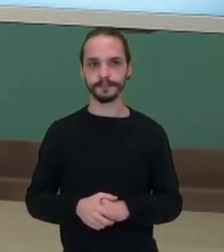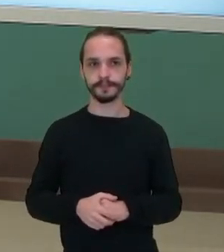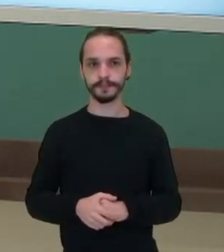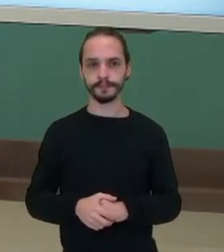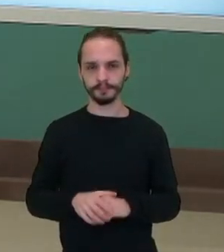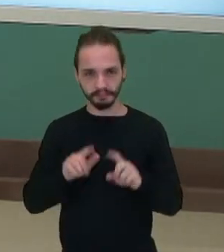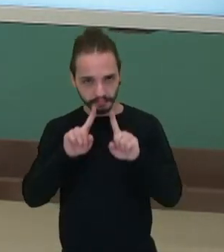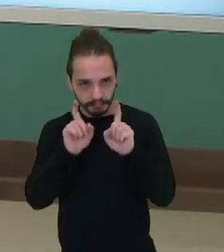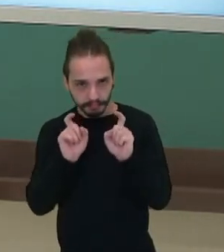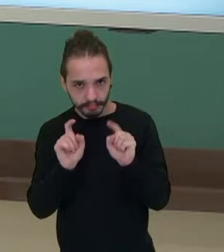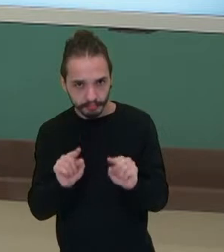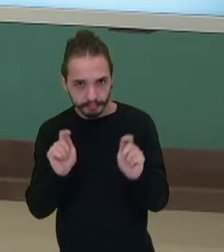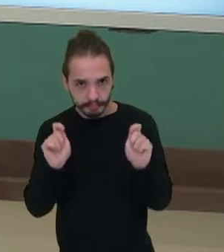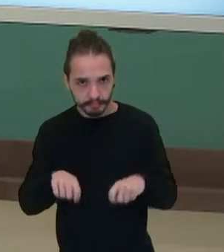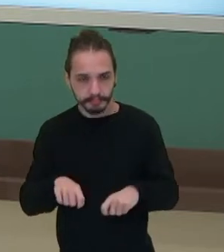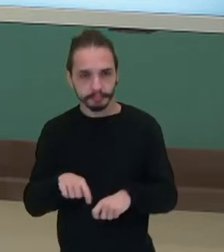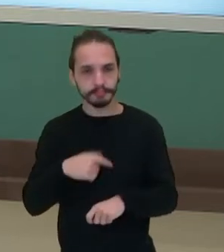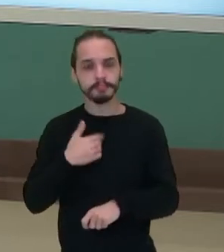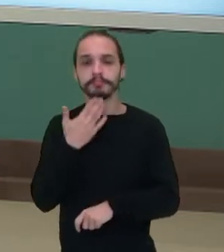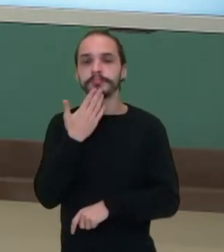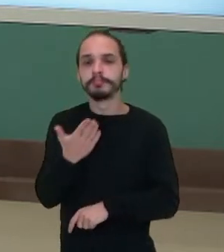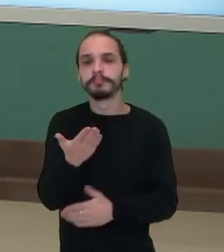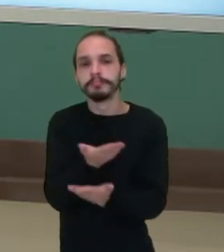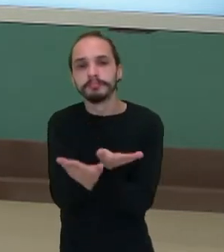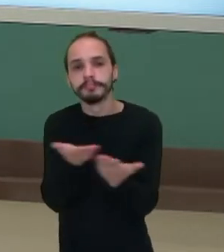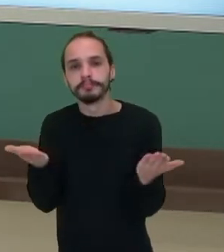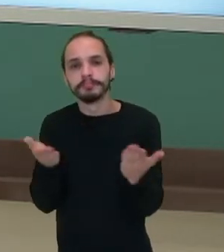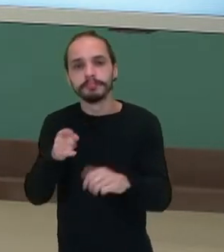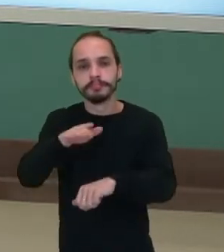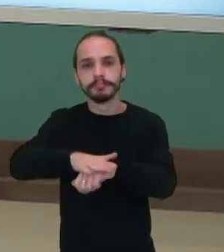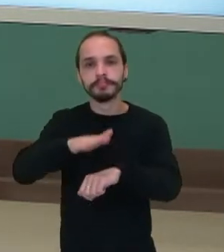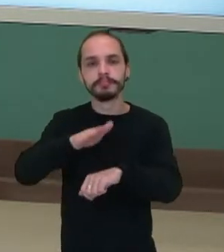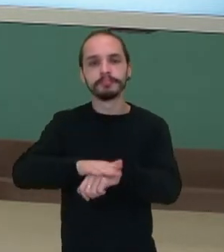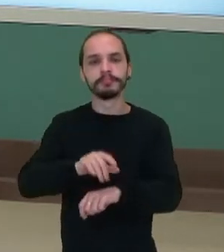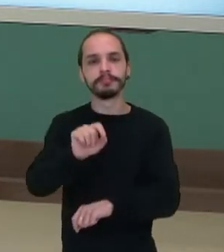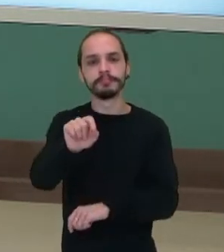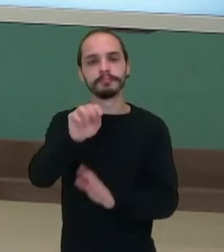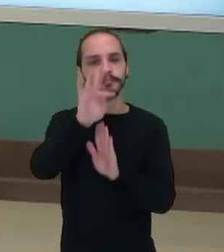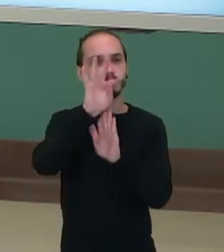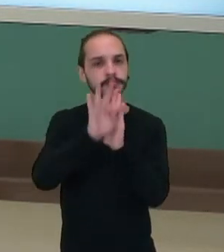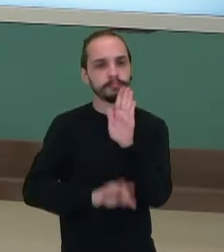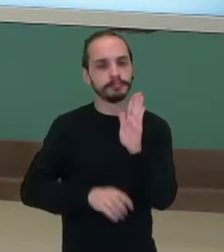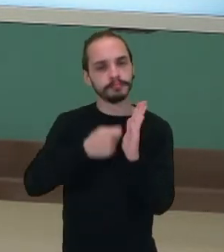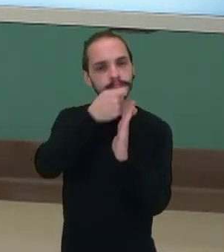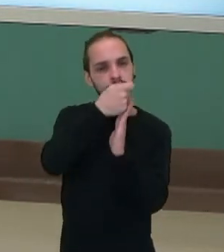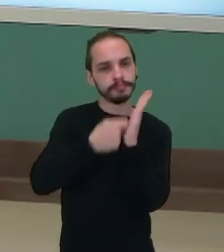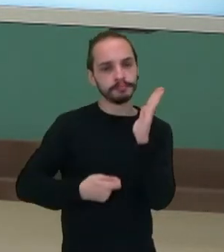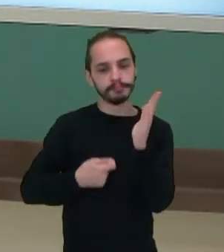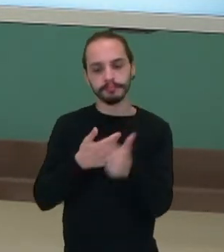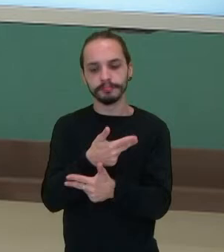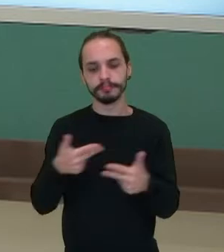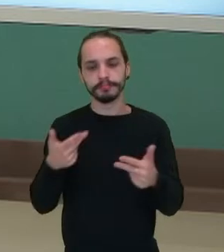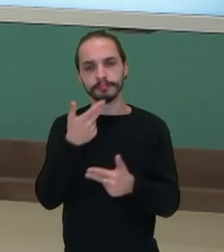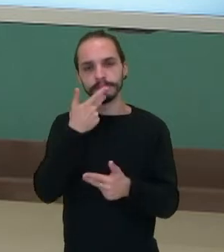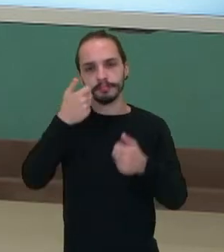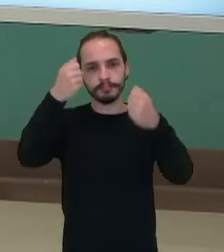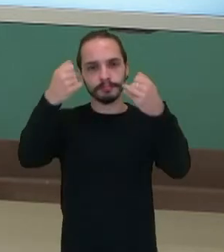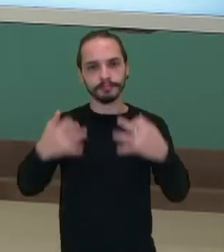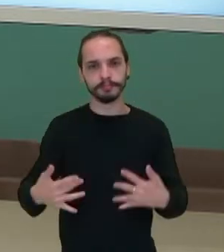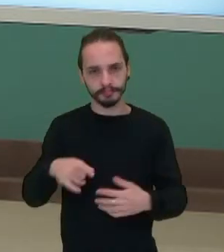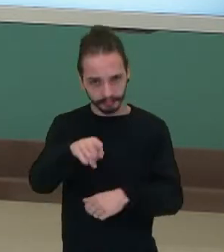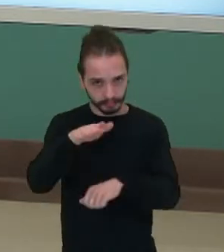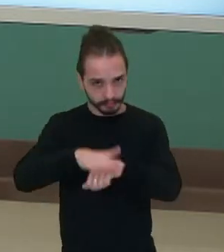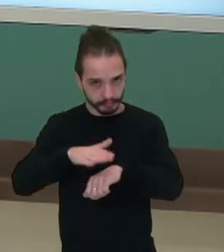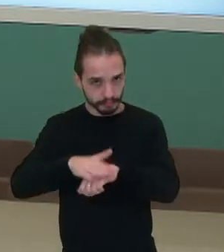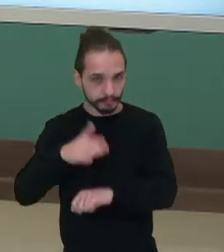Será que é possível? Então, o que eu vou pedir para vocês, né? Que vocês elaborem, né, um texto, alguma coisa aí, para falar sobre isso. Será que agora você